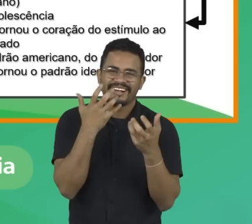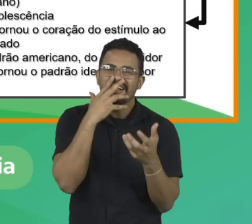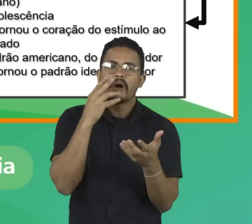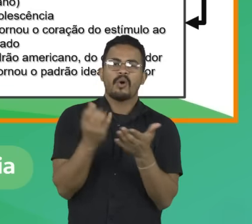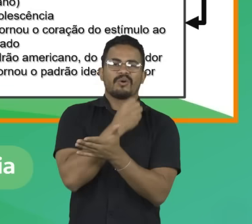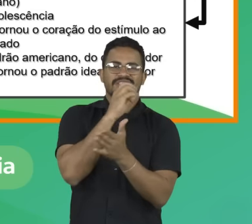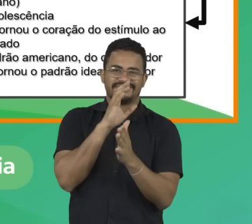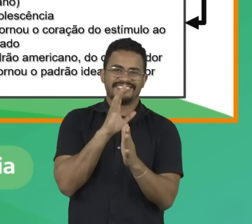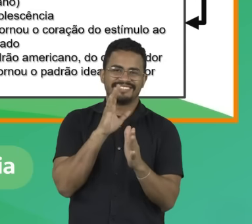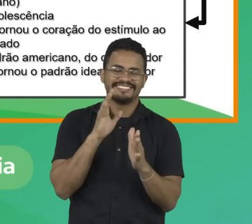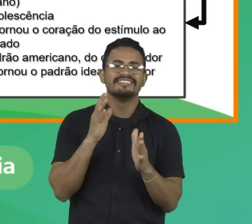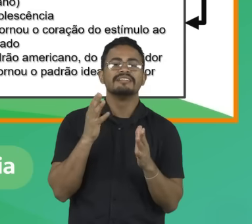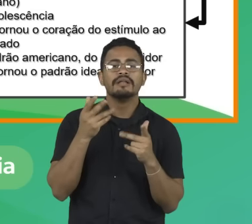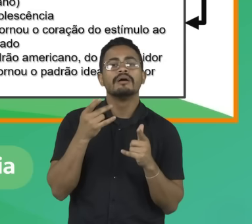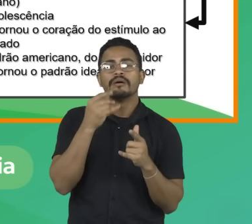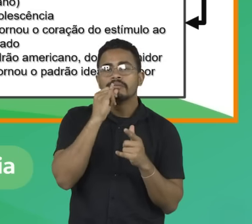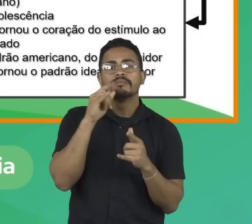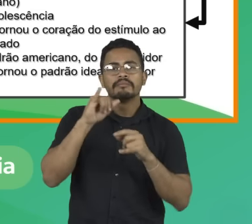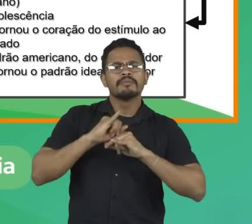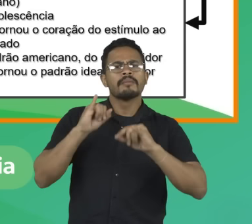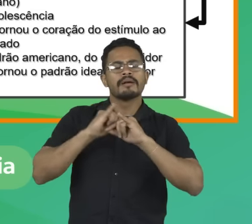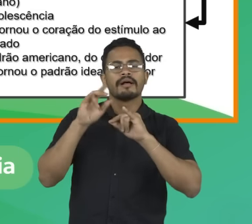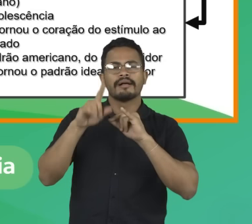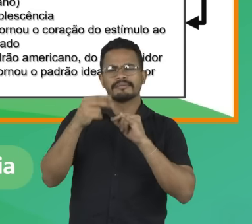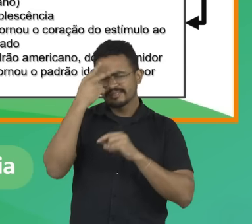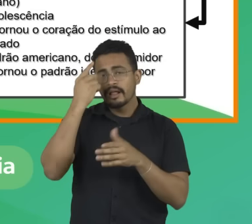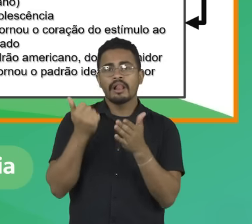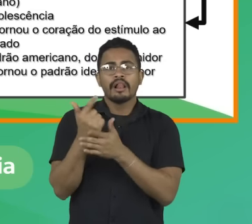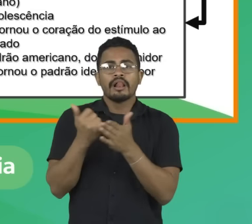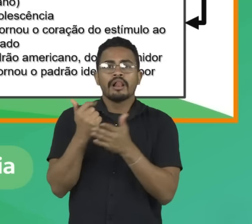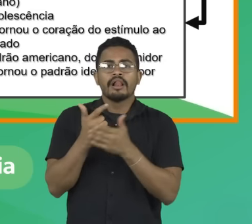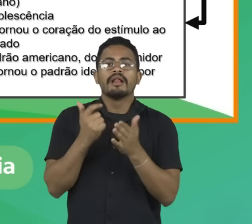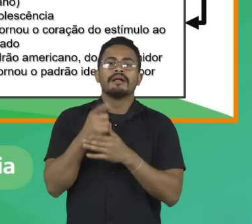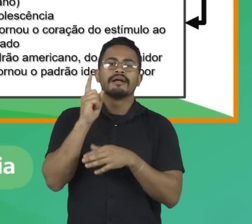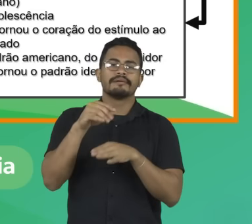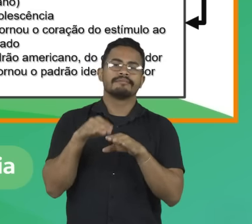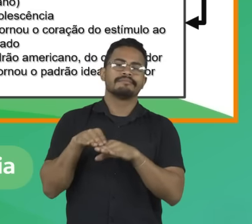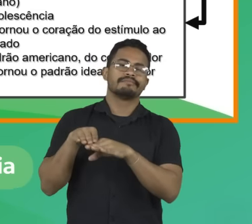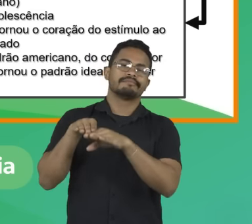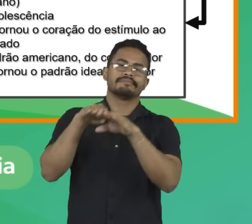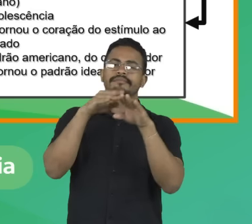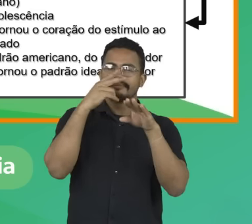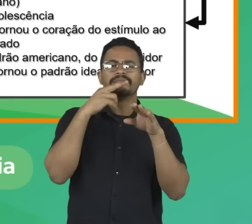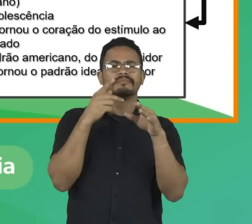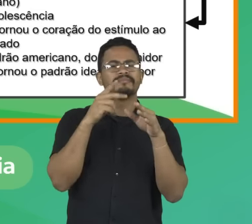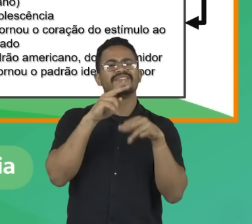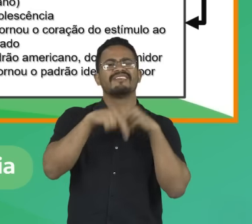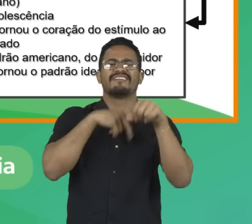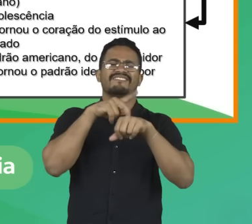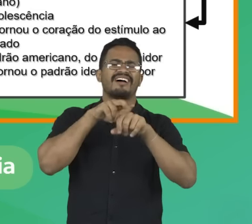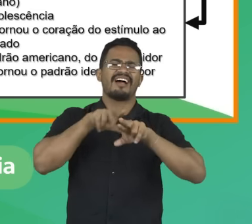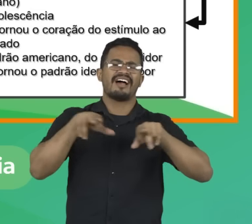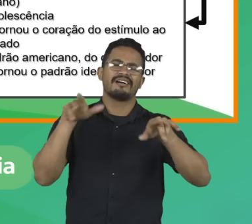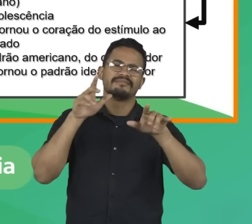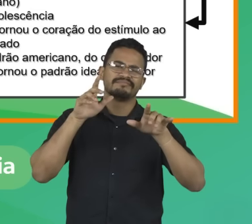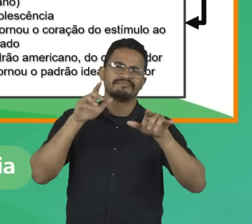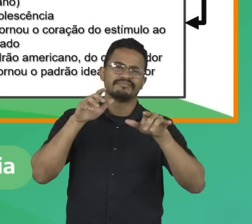consumidor compulsivo, excessivo, se tornou o padrão idealizado em diversos outros países, inclusive no nosso bom e velho Brasil.